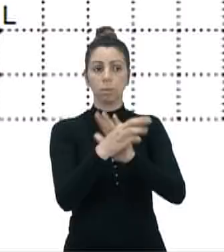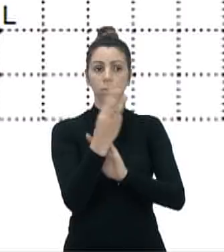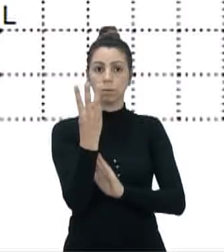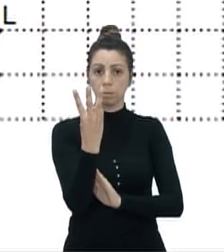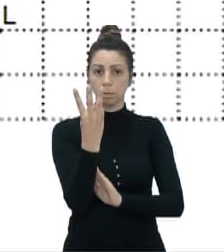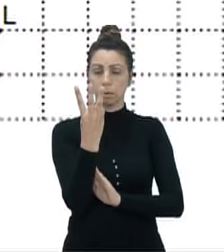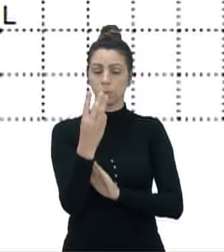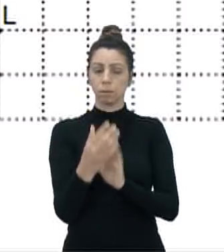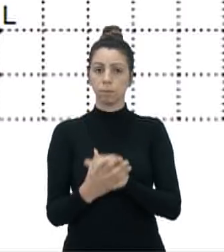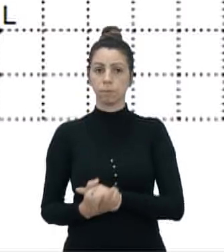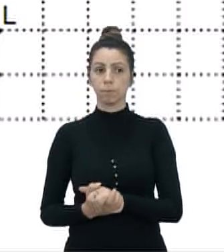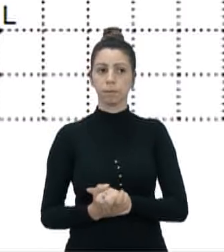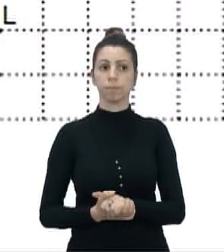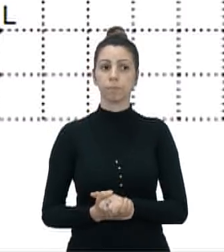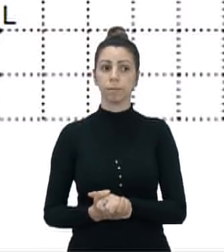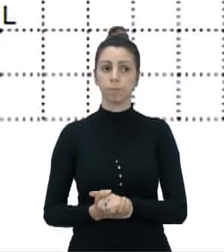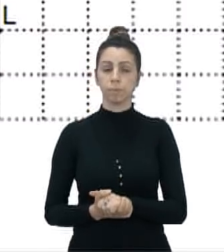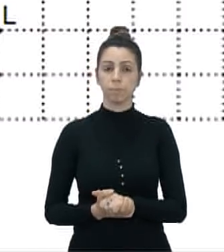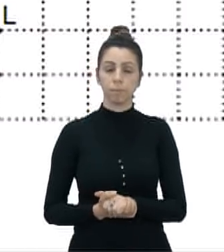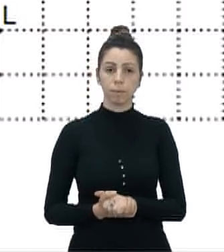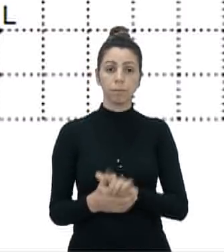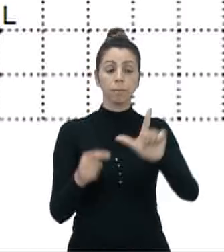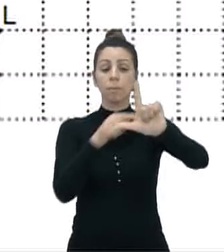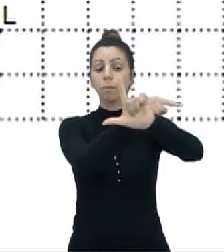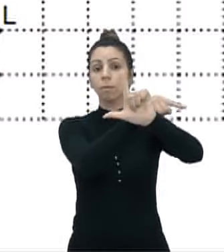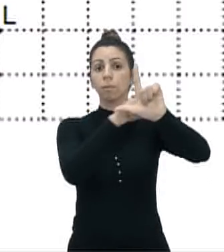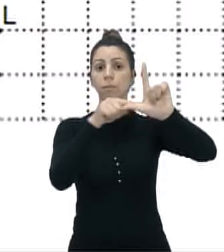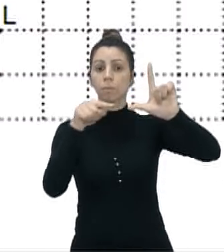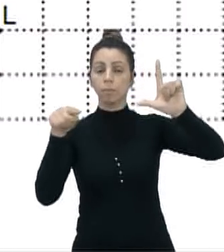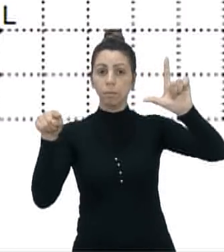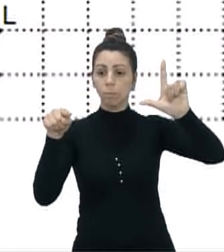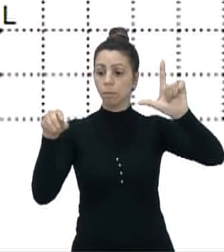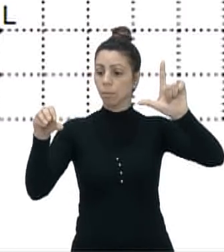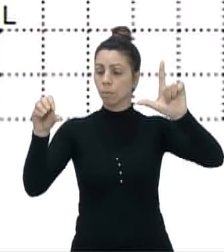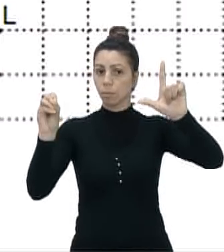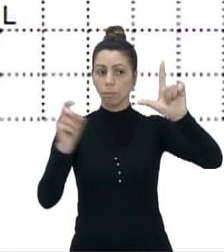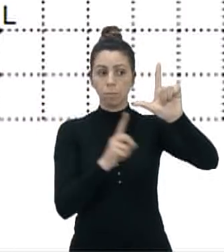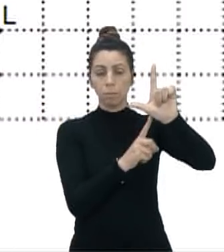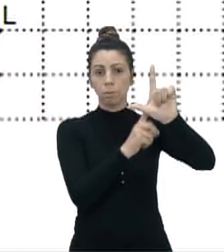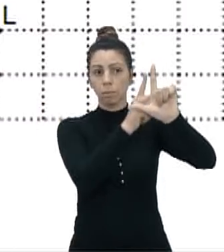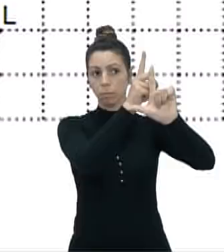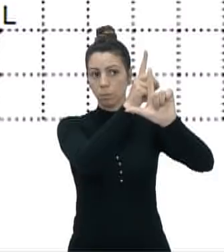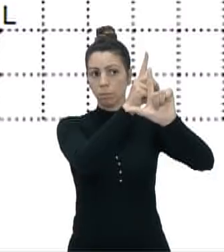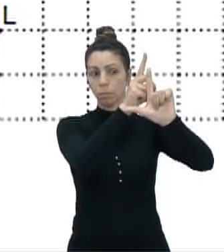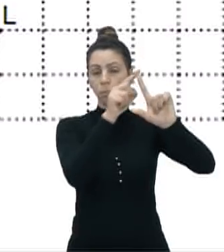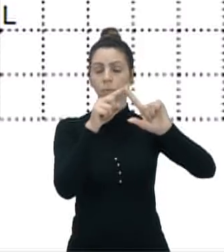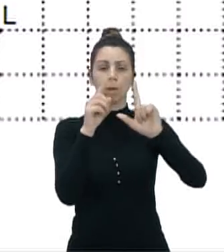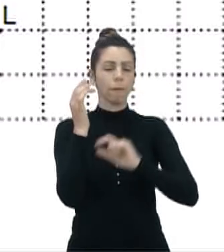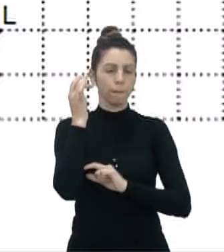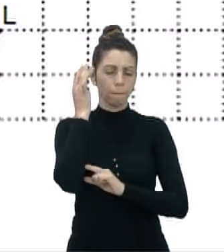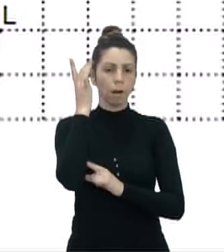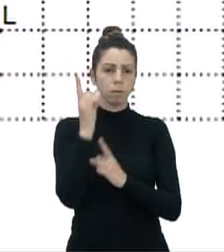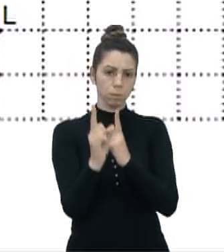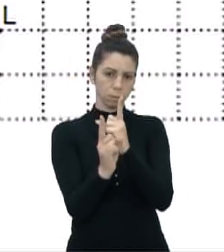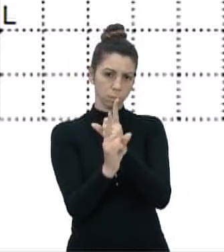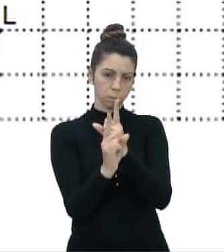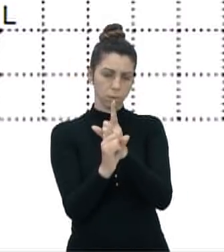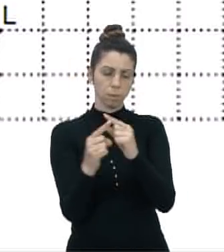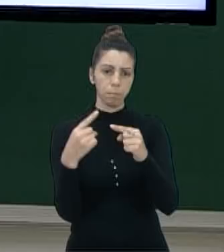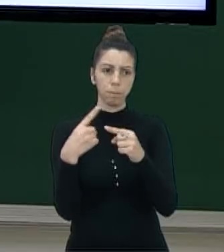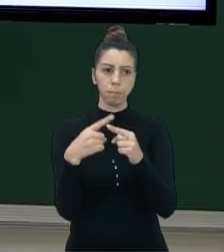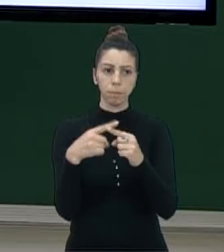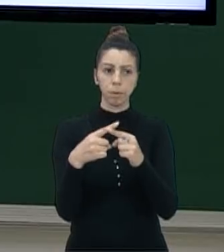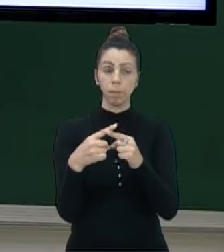neste aqui, ele passou só que abscissa e ordenada, mas tá fácil a identificação ali,